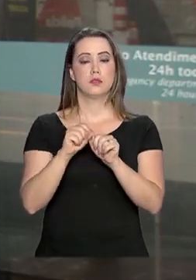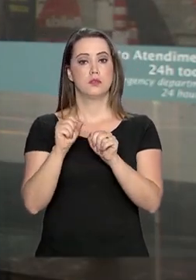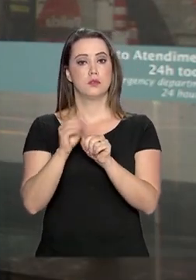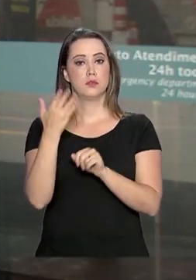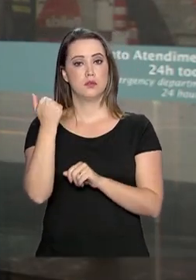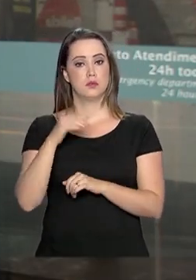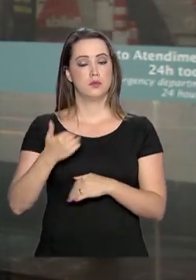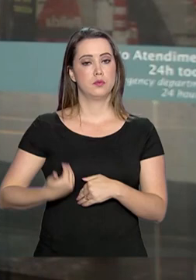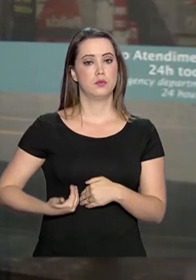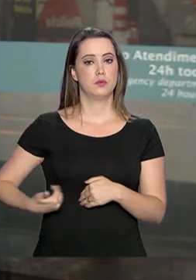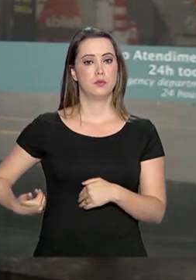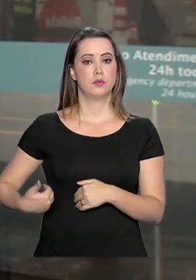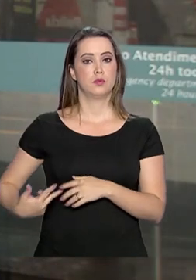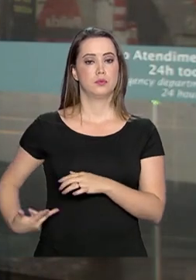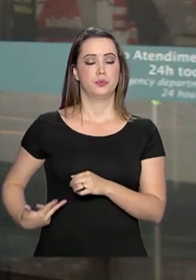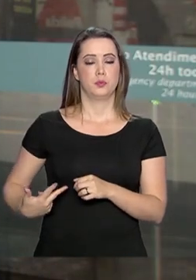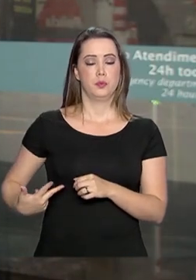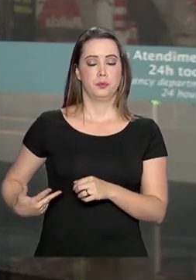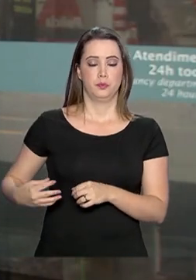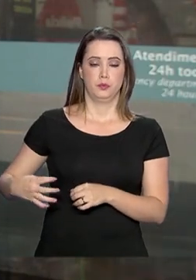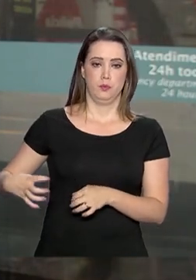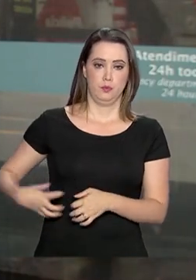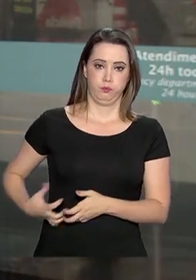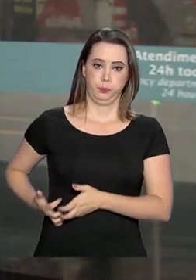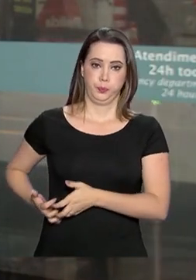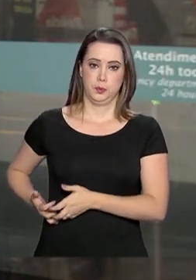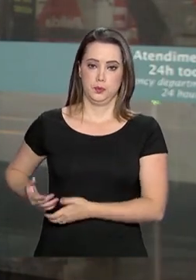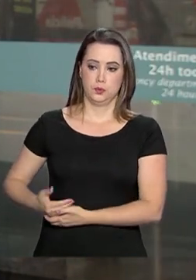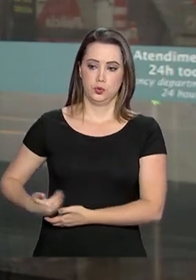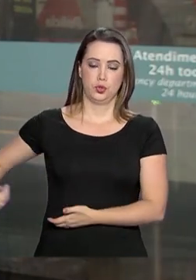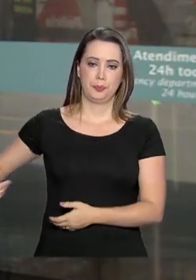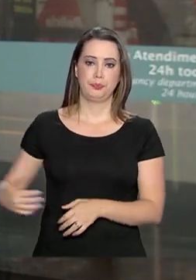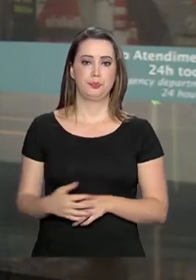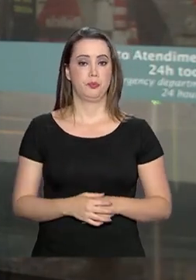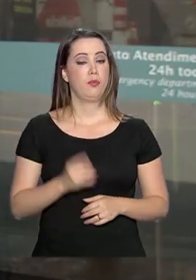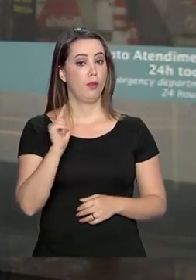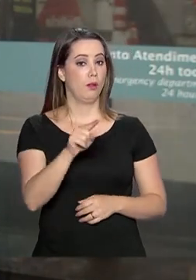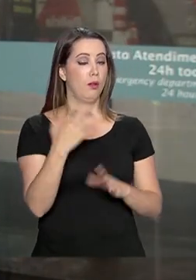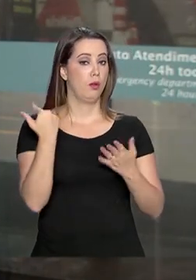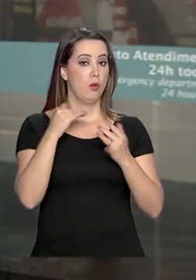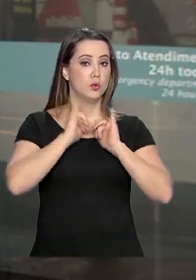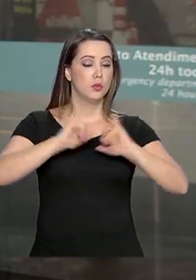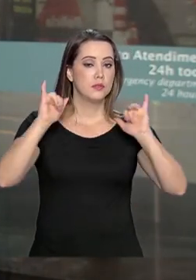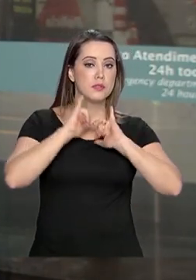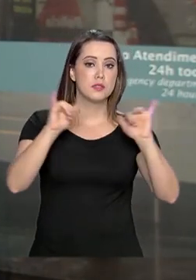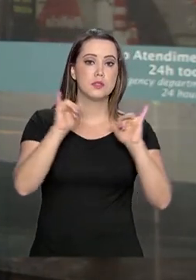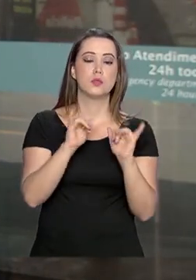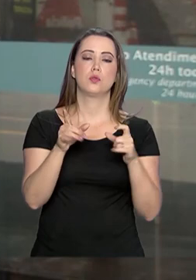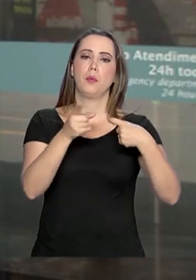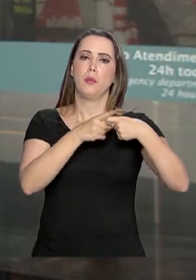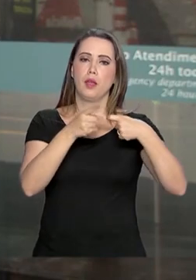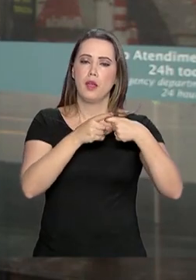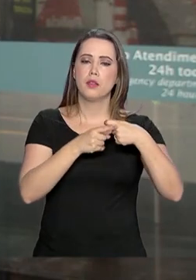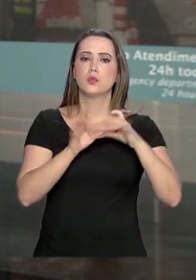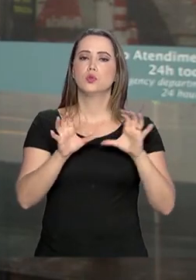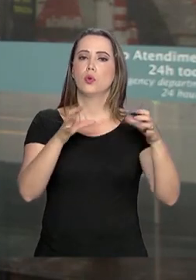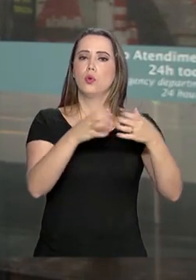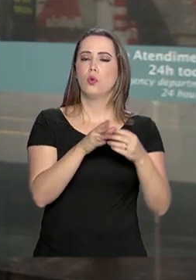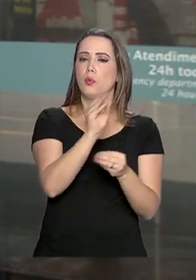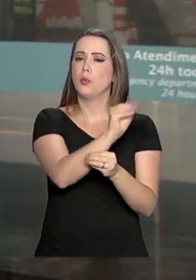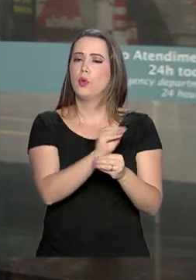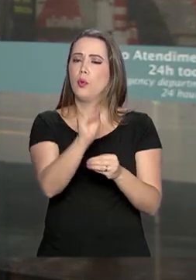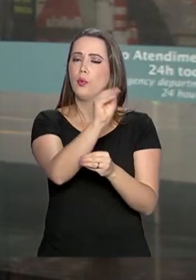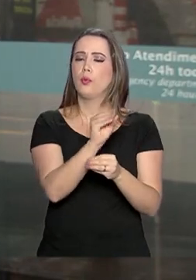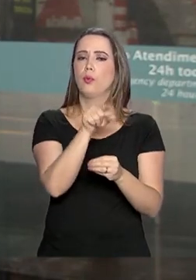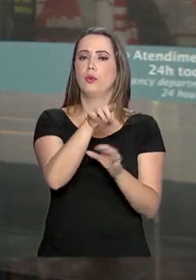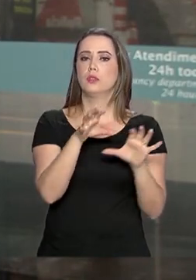fez para a retirada da bolsa de colostomia. O último boletim médico divulgado pela equipe que cuida do presidente da República informa